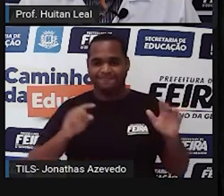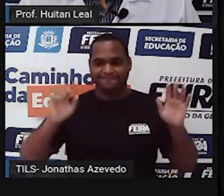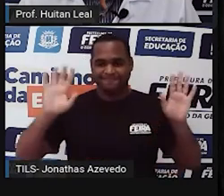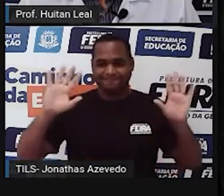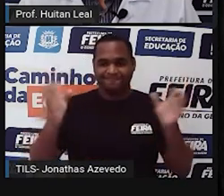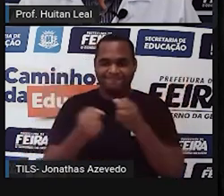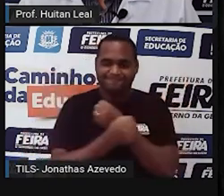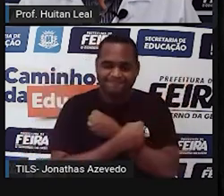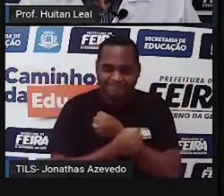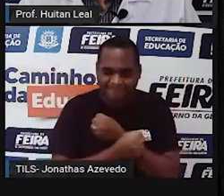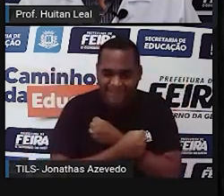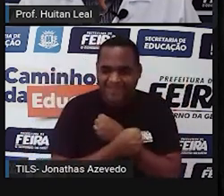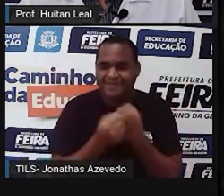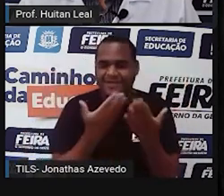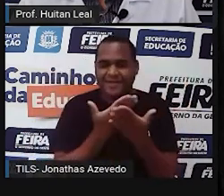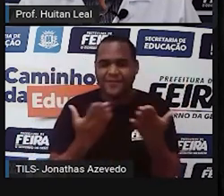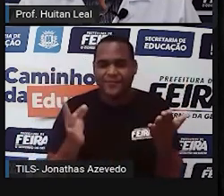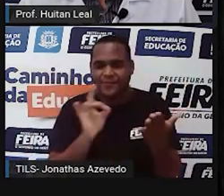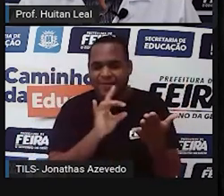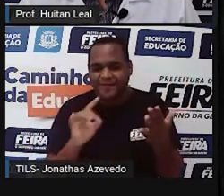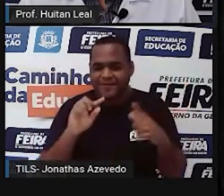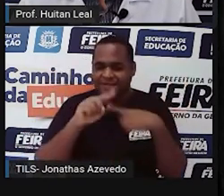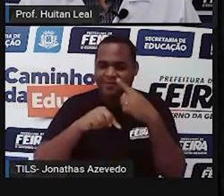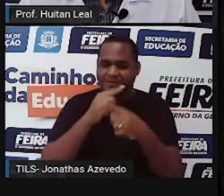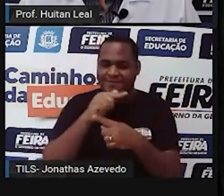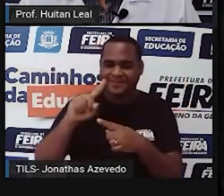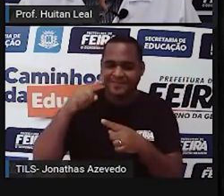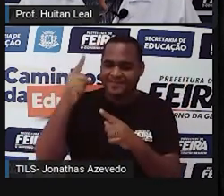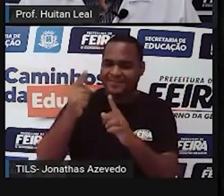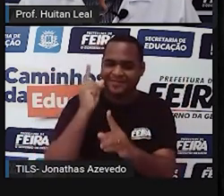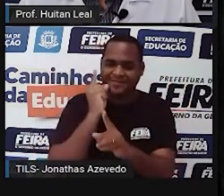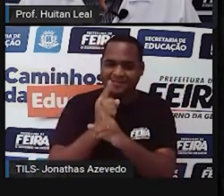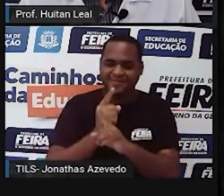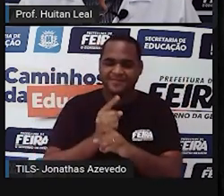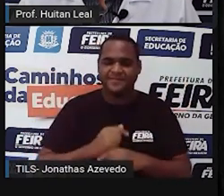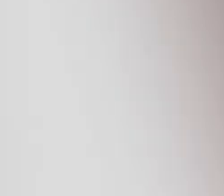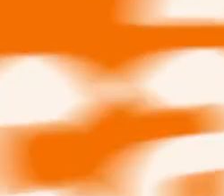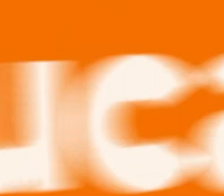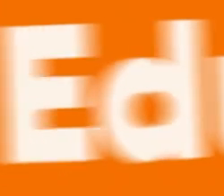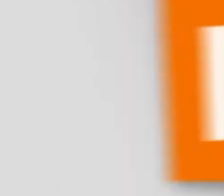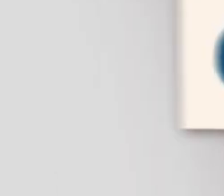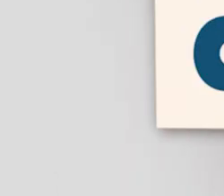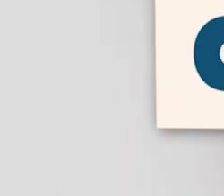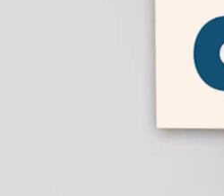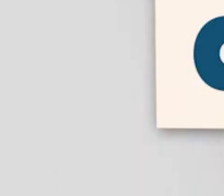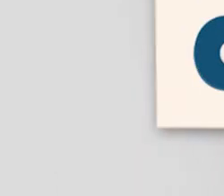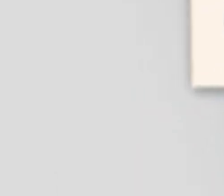Um abraço virtual em todos e até a nossa próxima aula. Até mais.